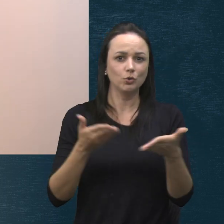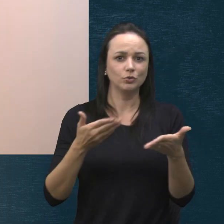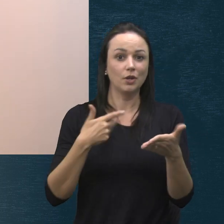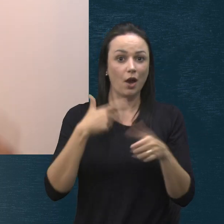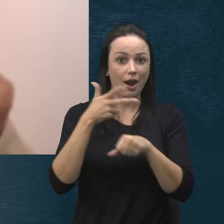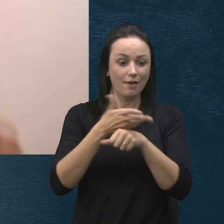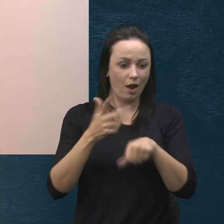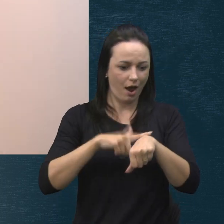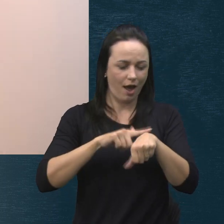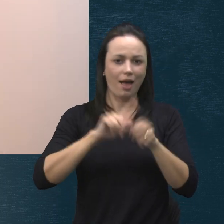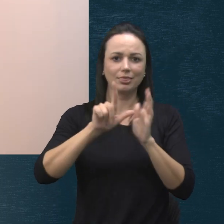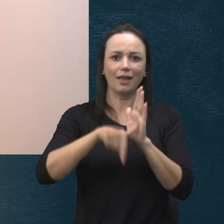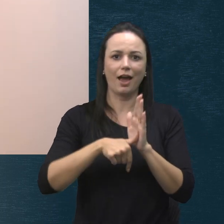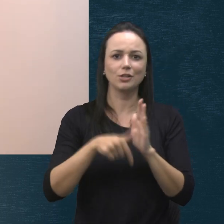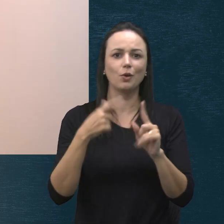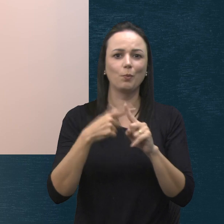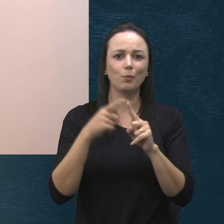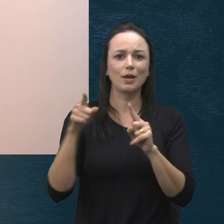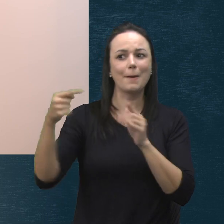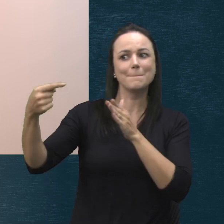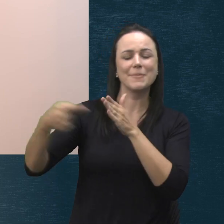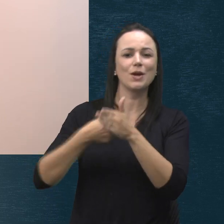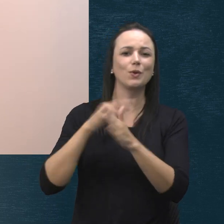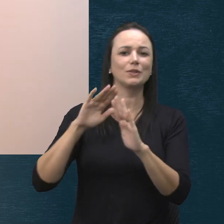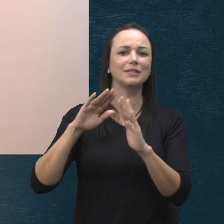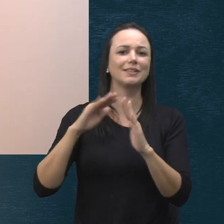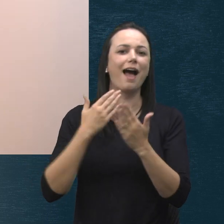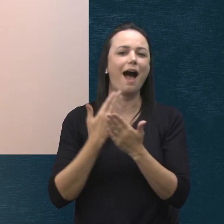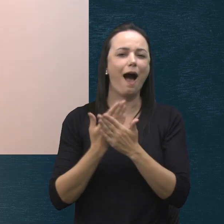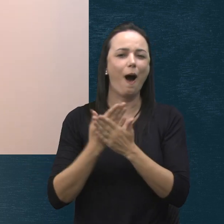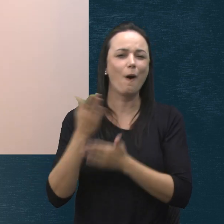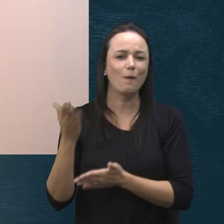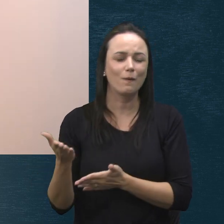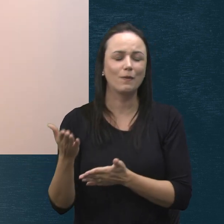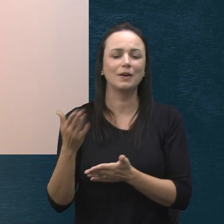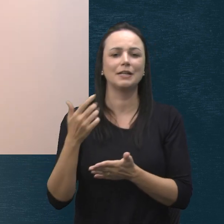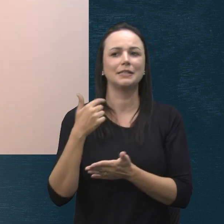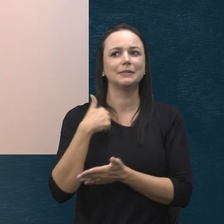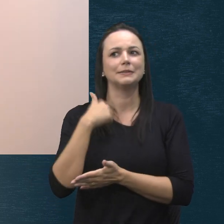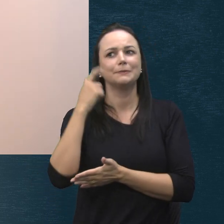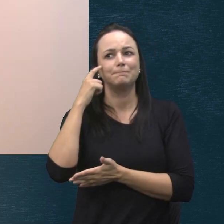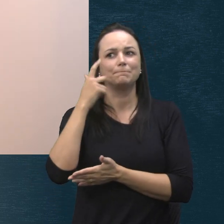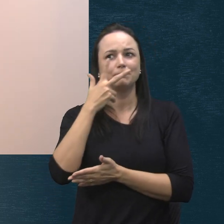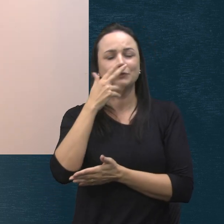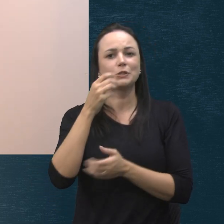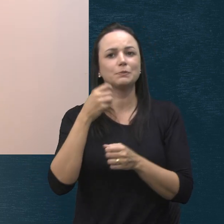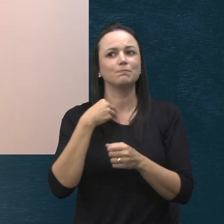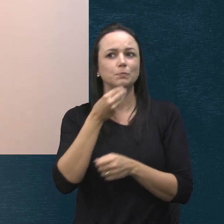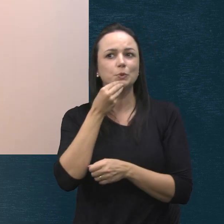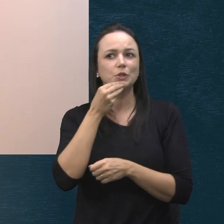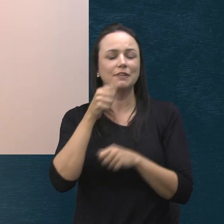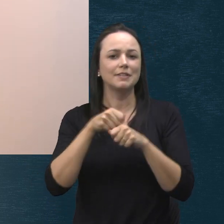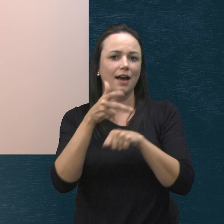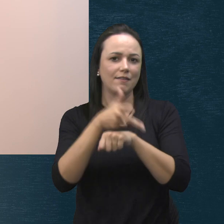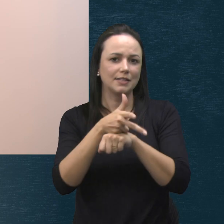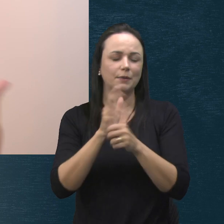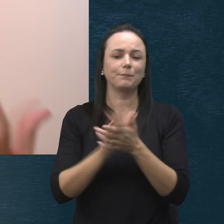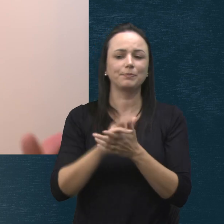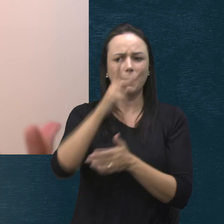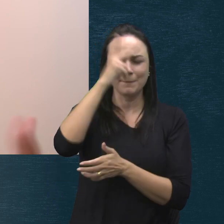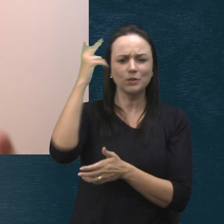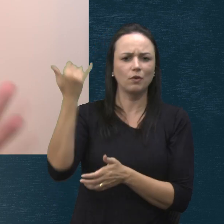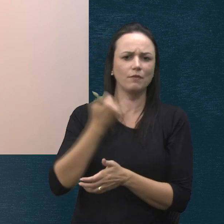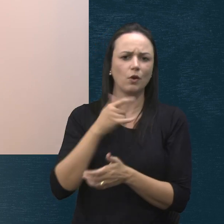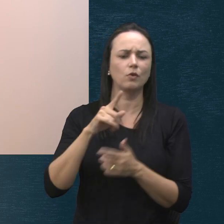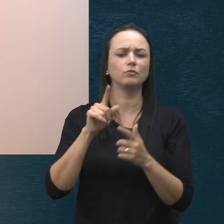aqui super tarde porque teve essa pergunta na aula e eu achei que não podia perder a oportunidade de gravar. E aí a pessoa estava dizendo que ela está